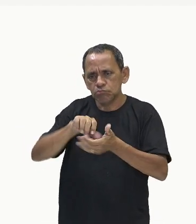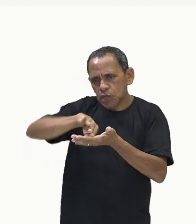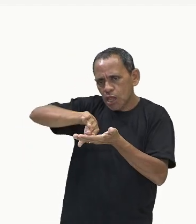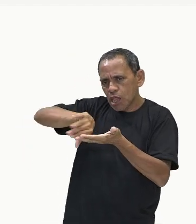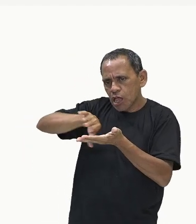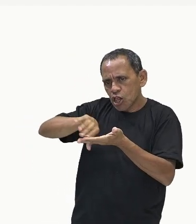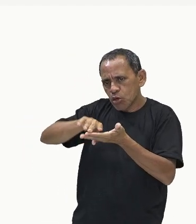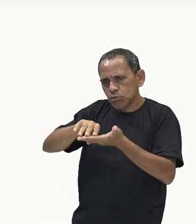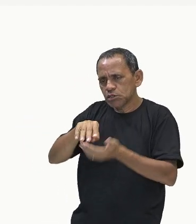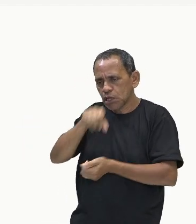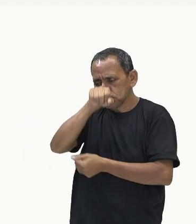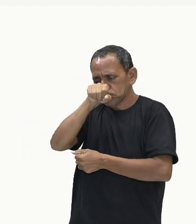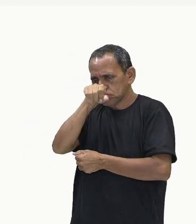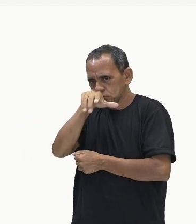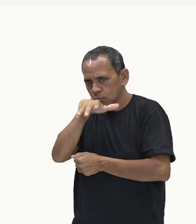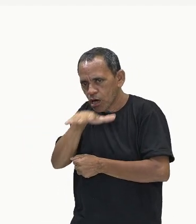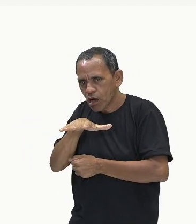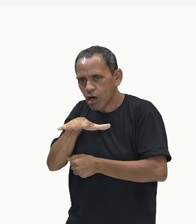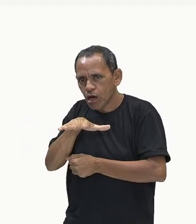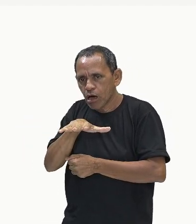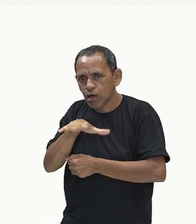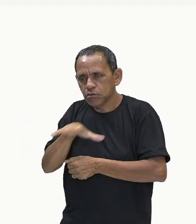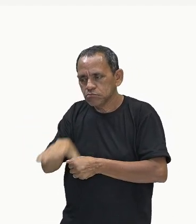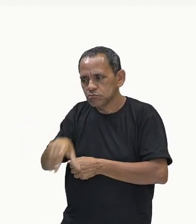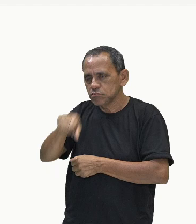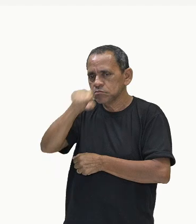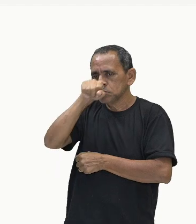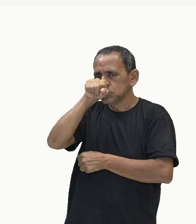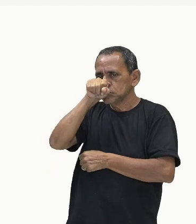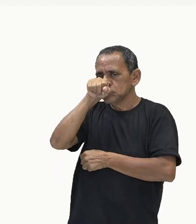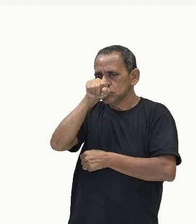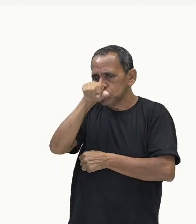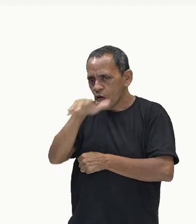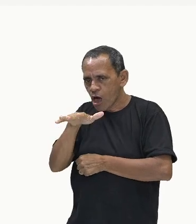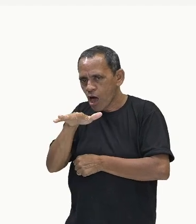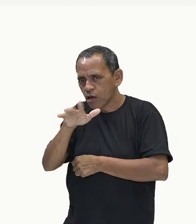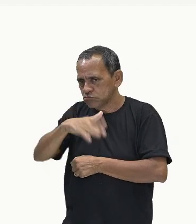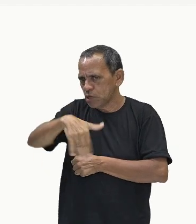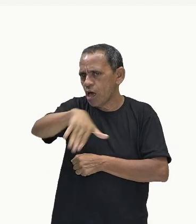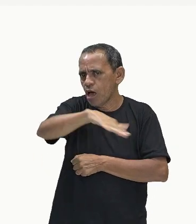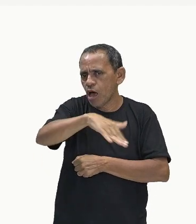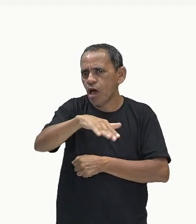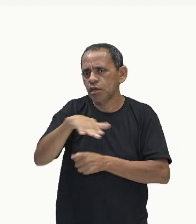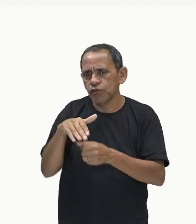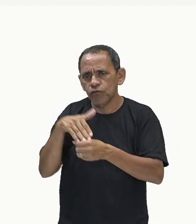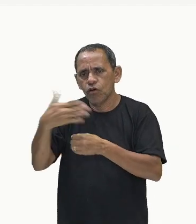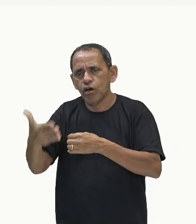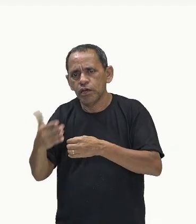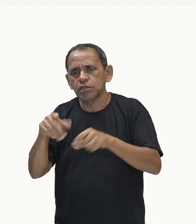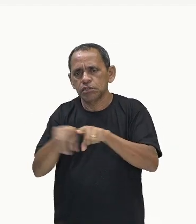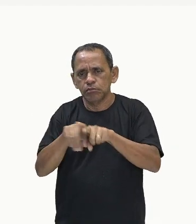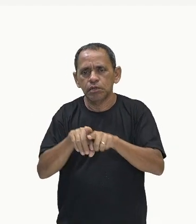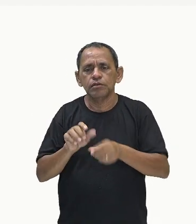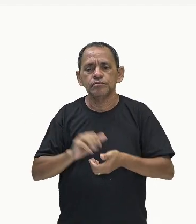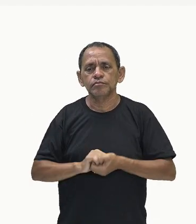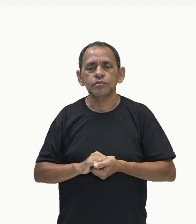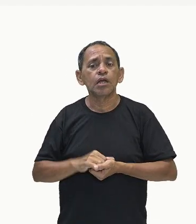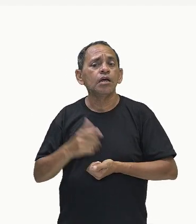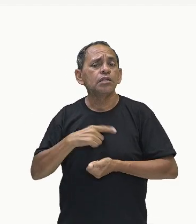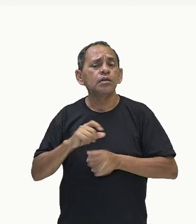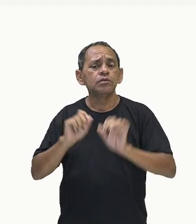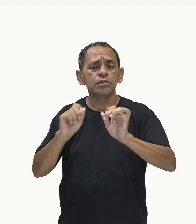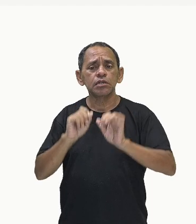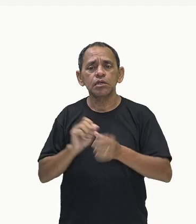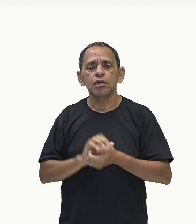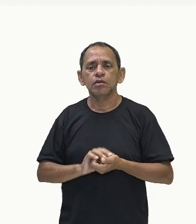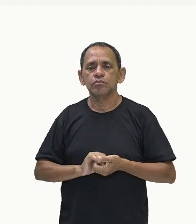por meio da expiração para o meio externo. Também temos aí a